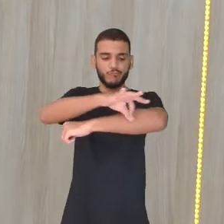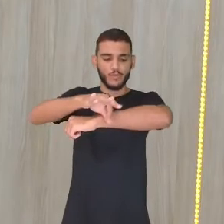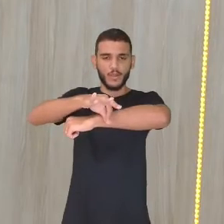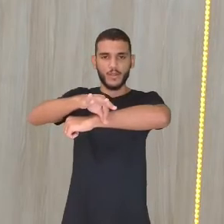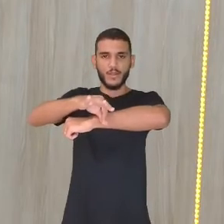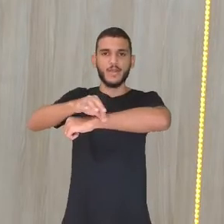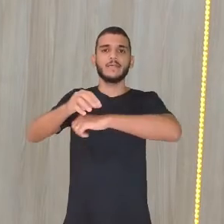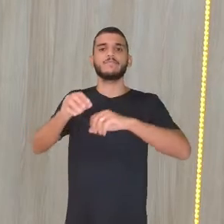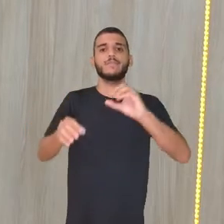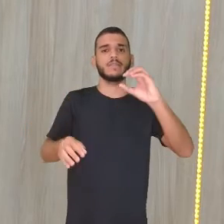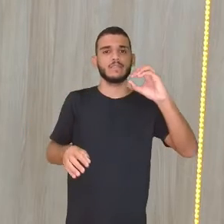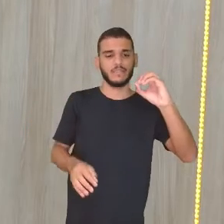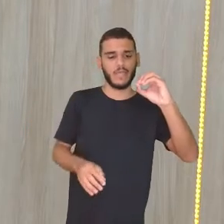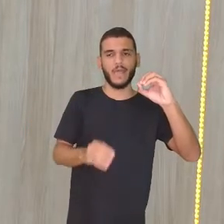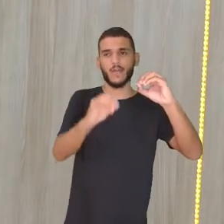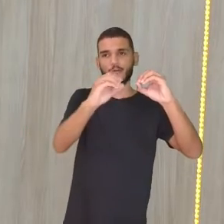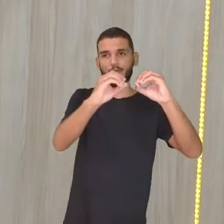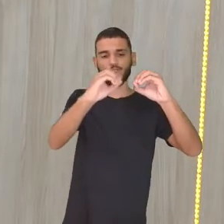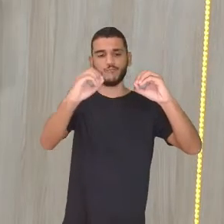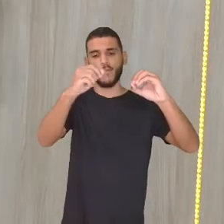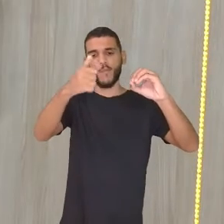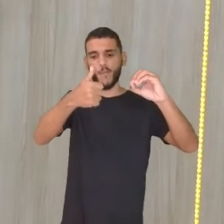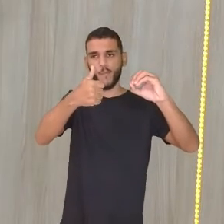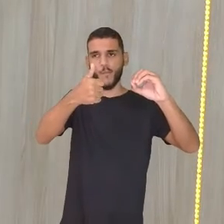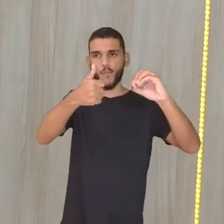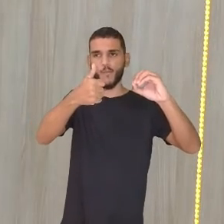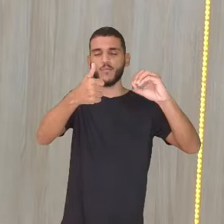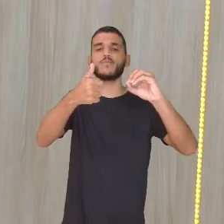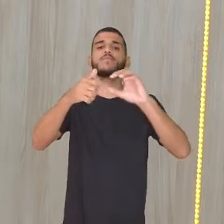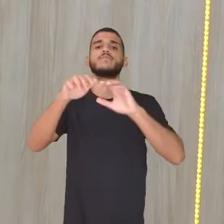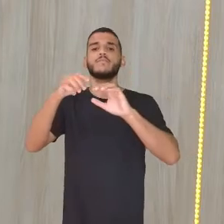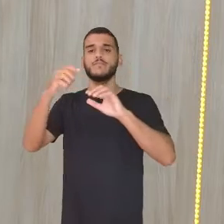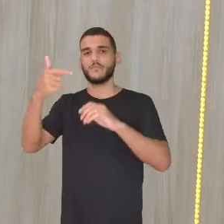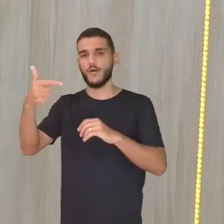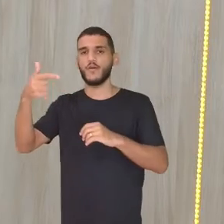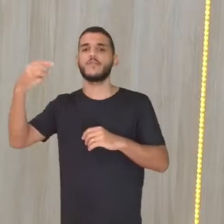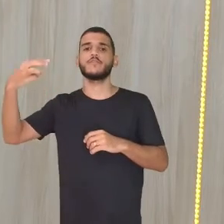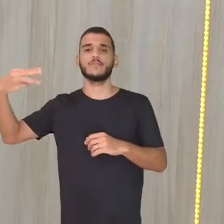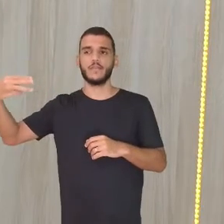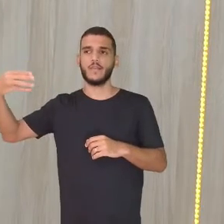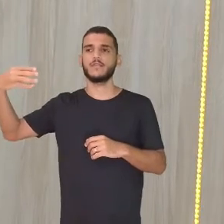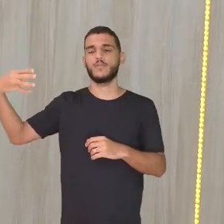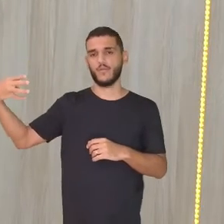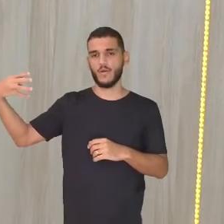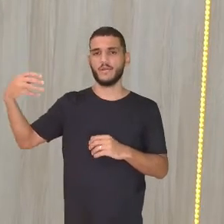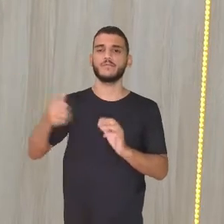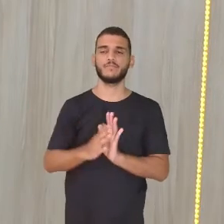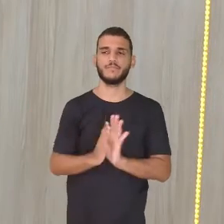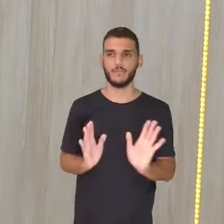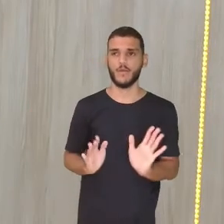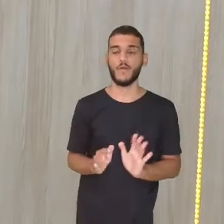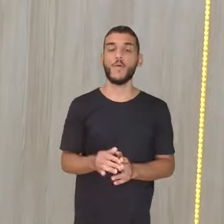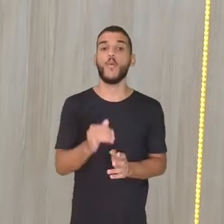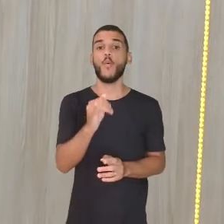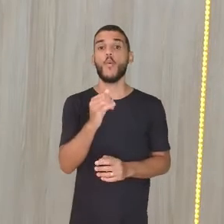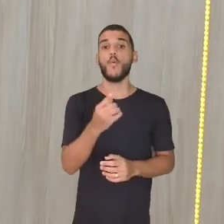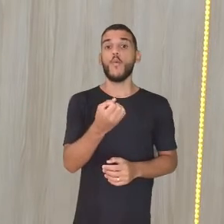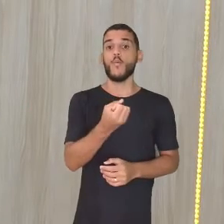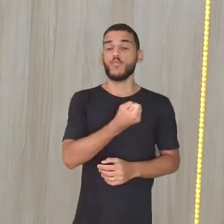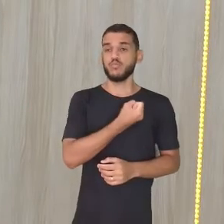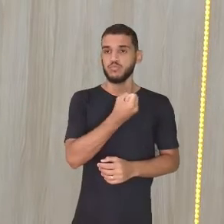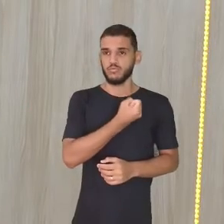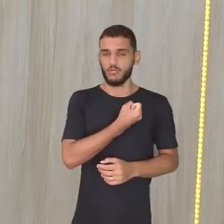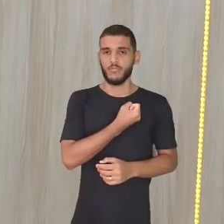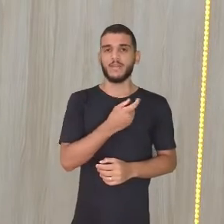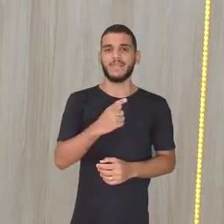1, 2, 3, 4 e assim por diante. O número que está exatamente no meio, entre o